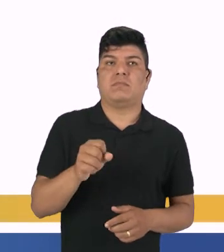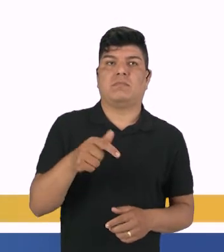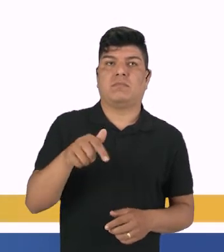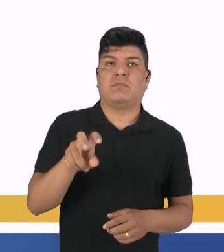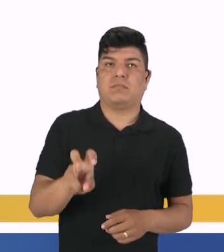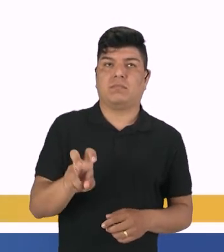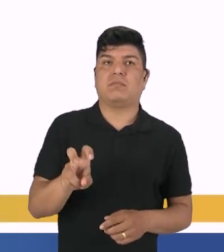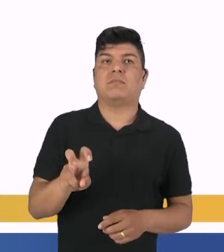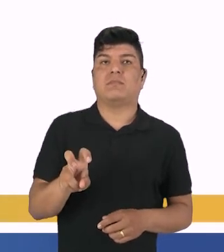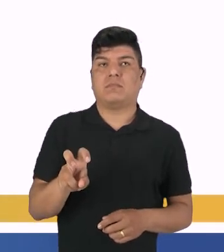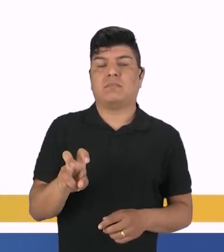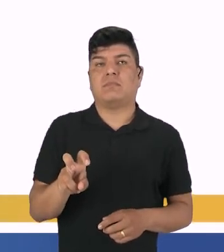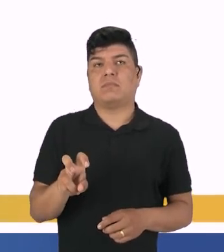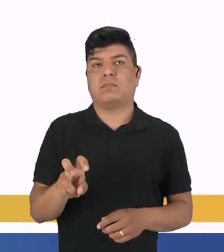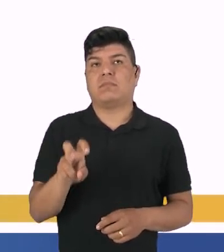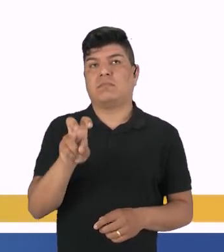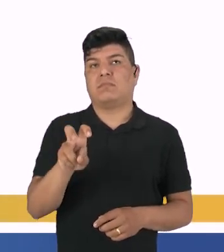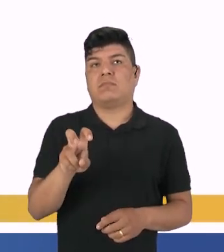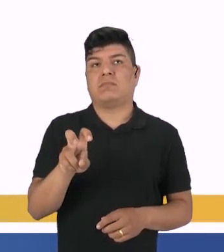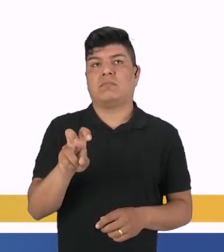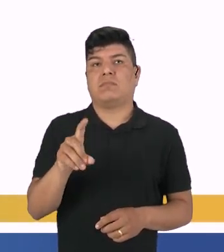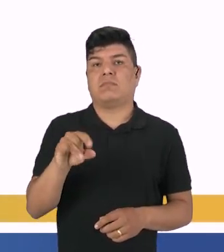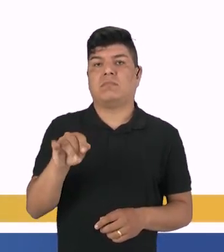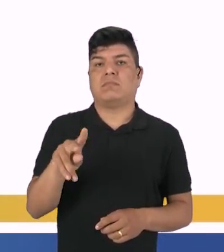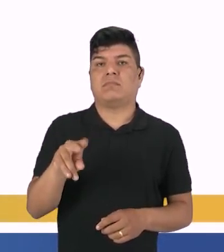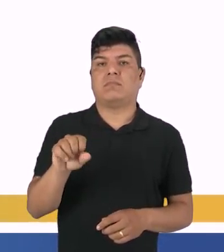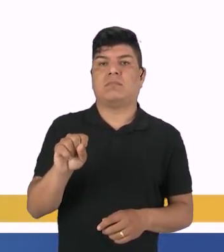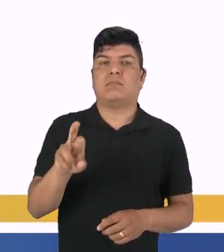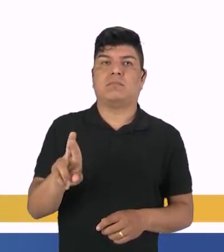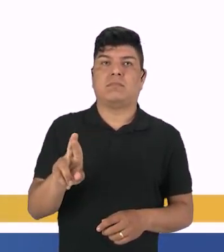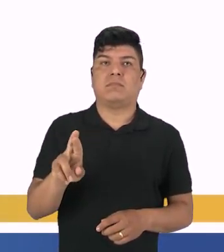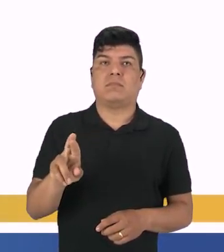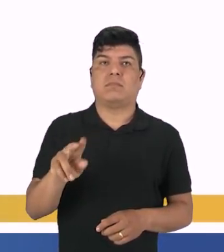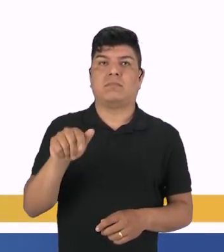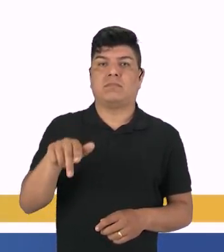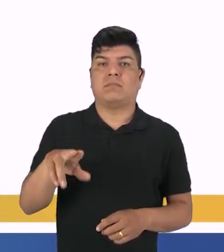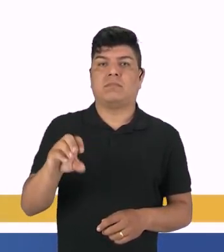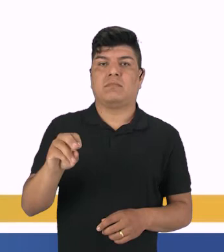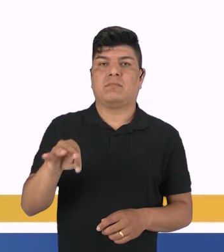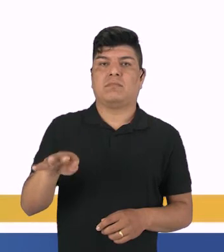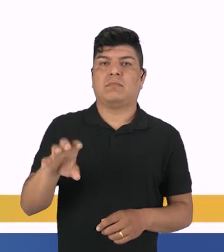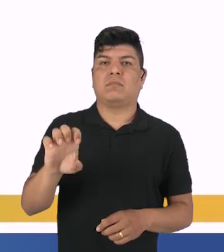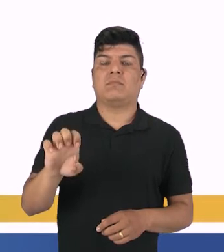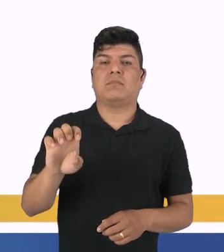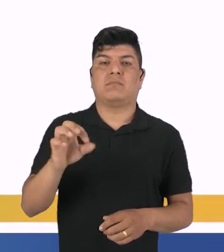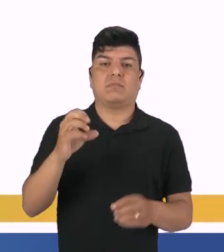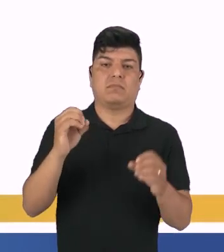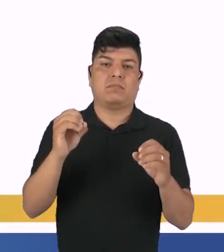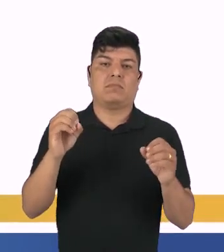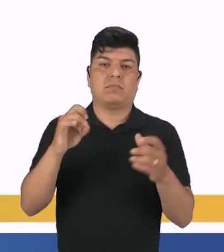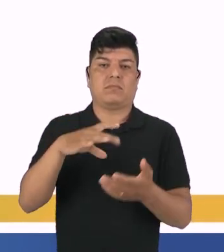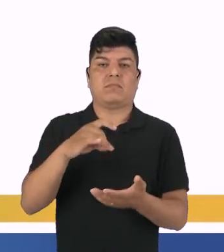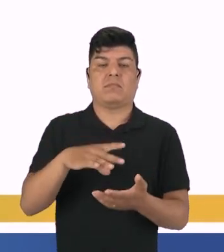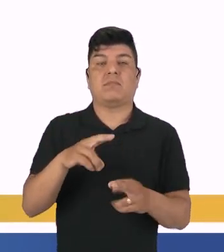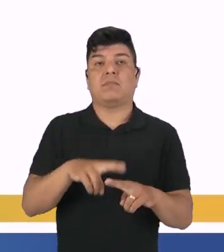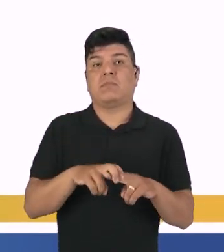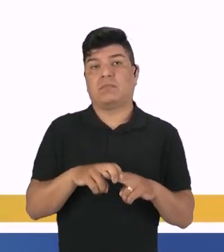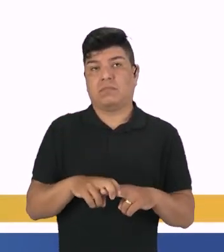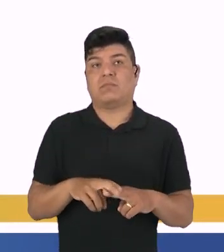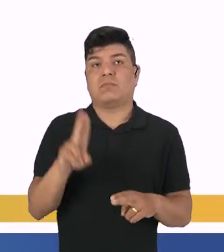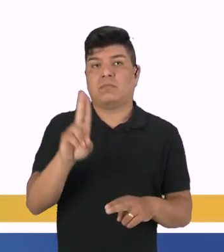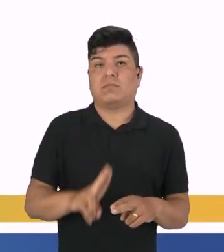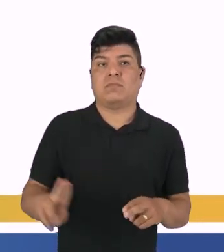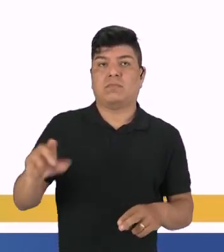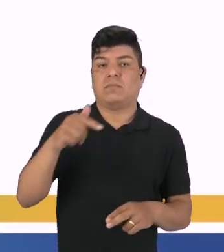3.875 é o dividendo, 5 é o divisor, 775 o quociente e 0 é o resto. Então, portanto, né,